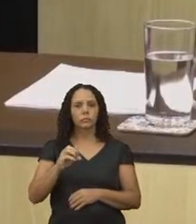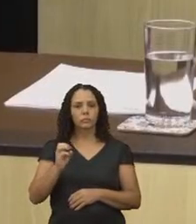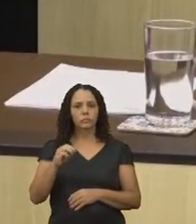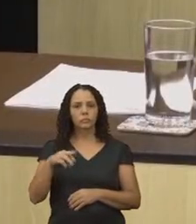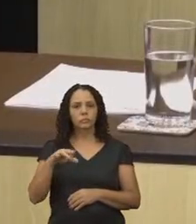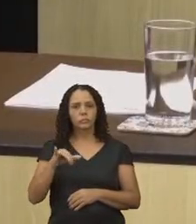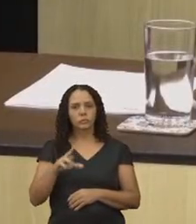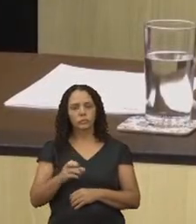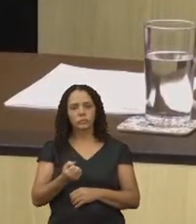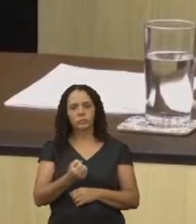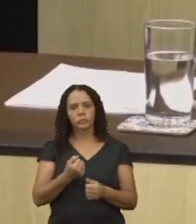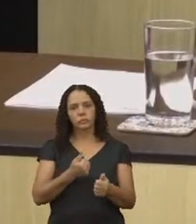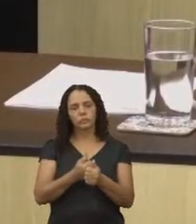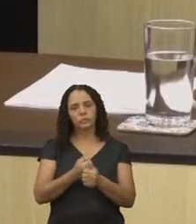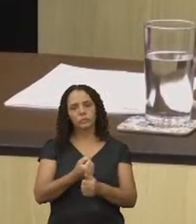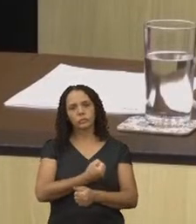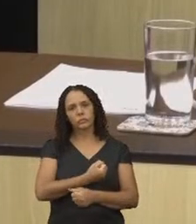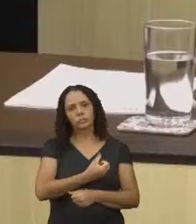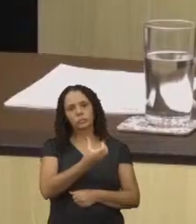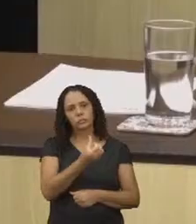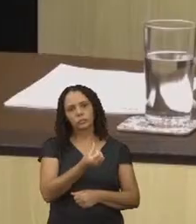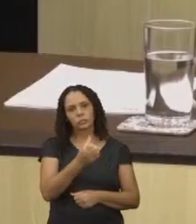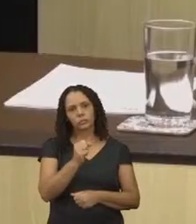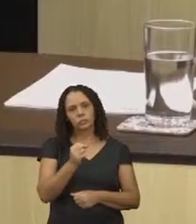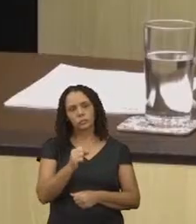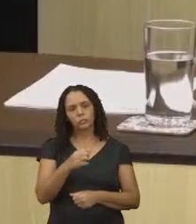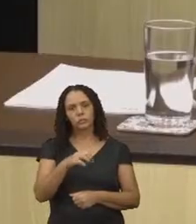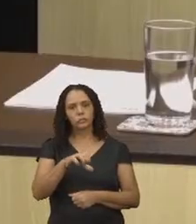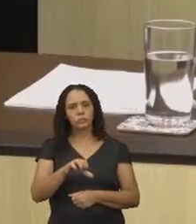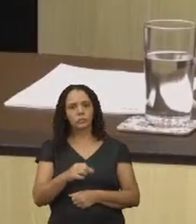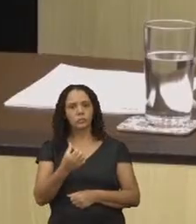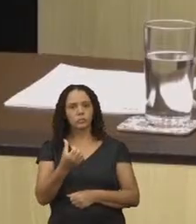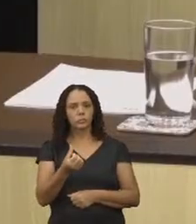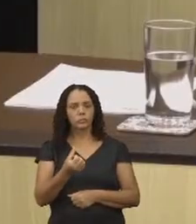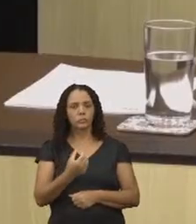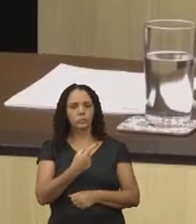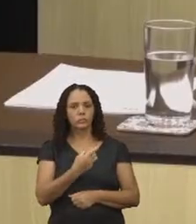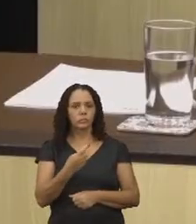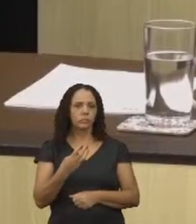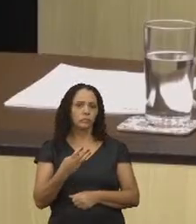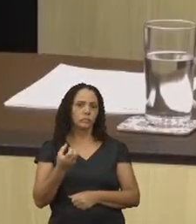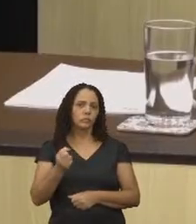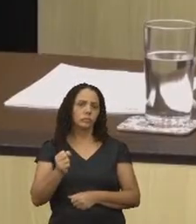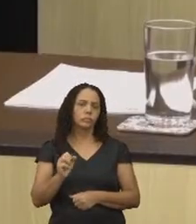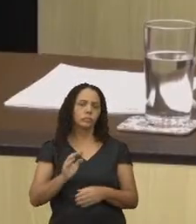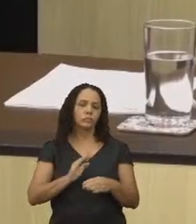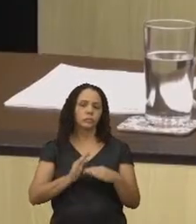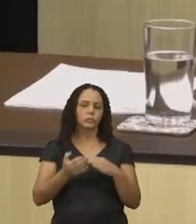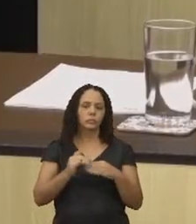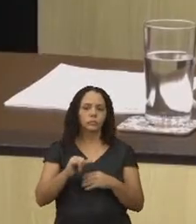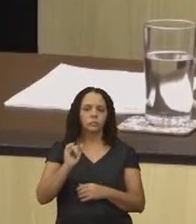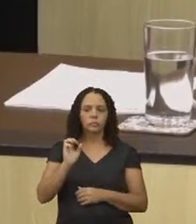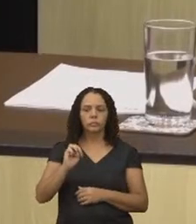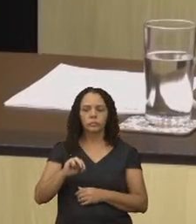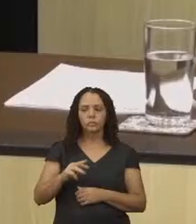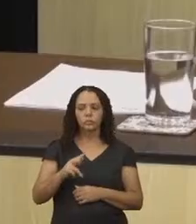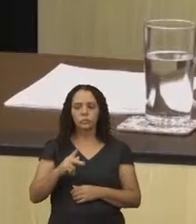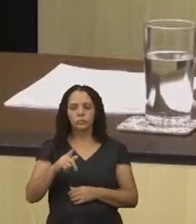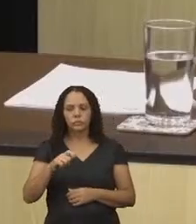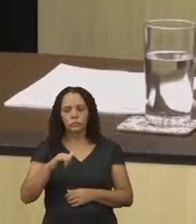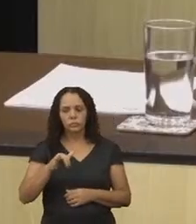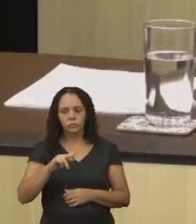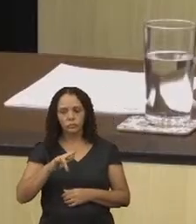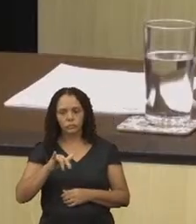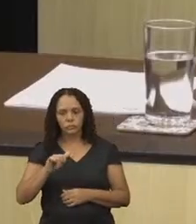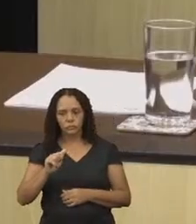próximos aos numerais 68, 96 e 138, Parque Imperial. Autoria,